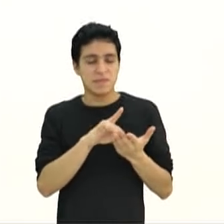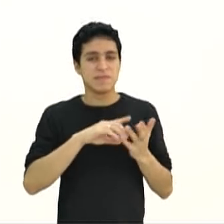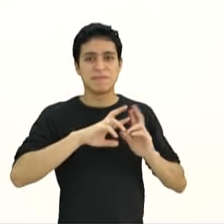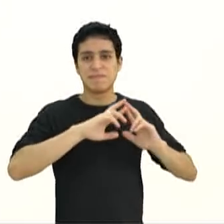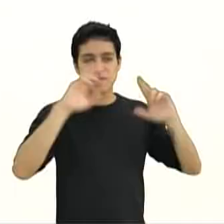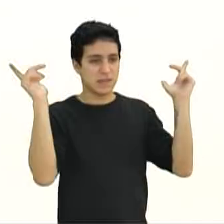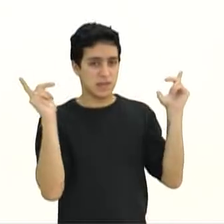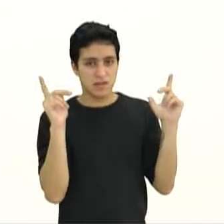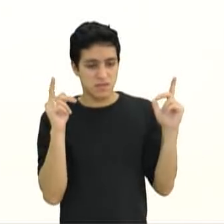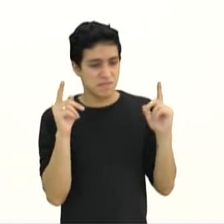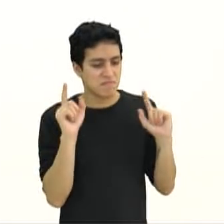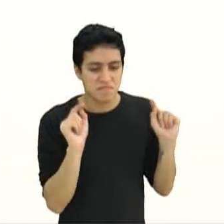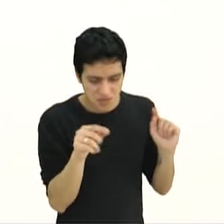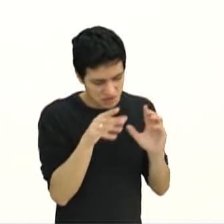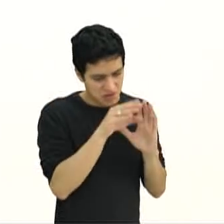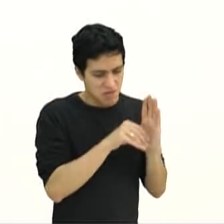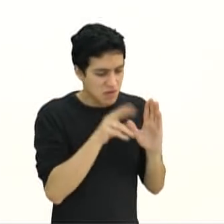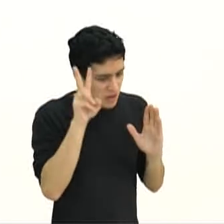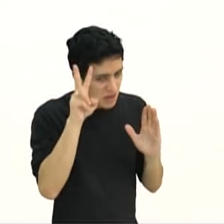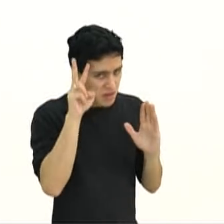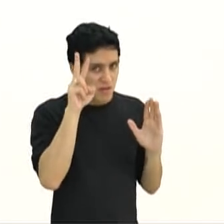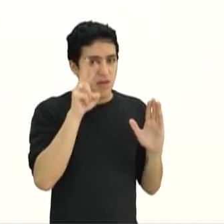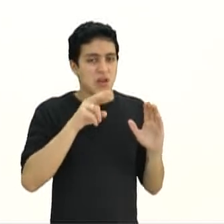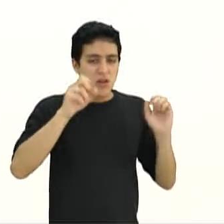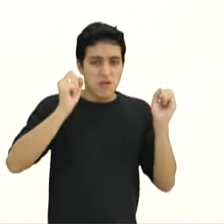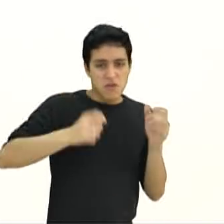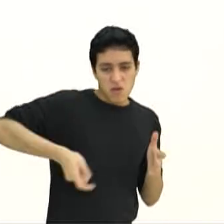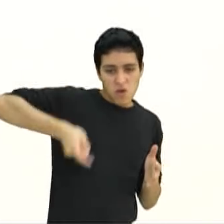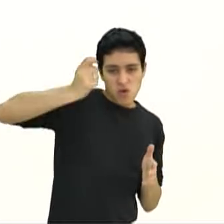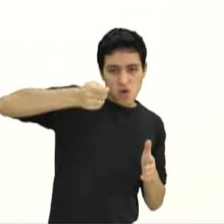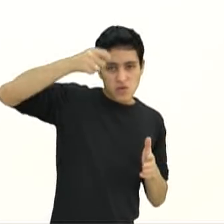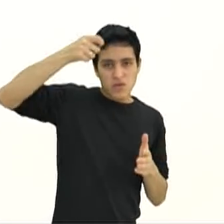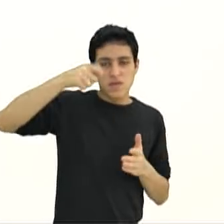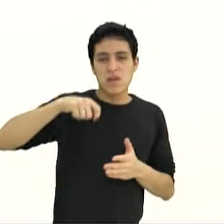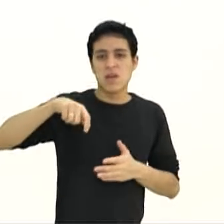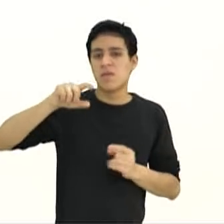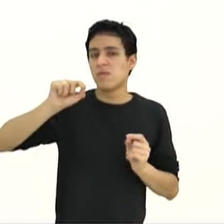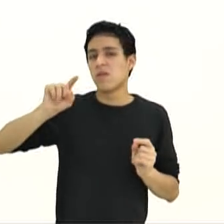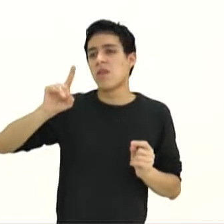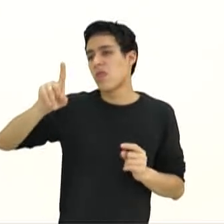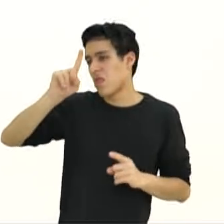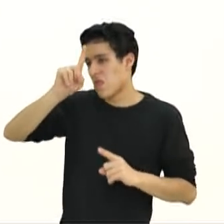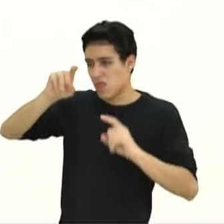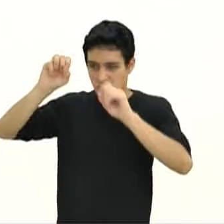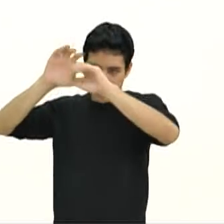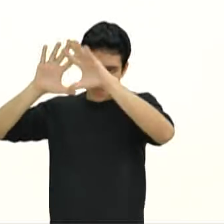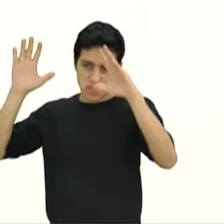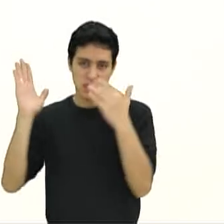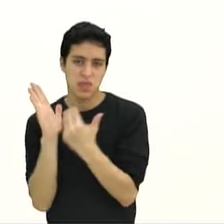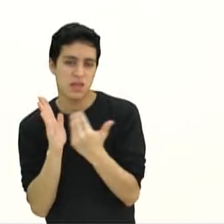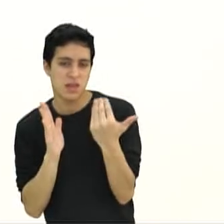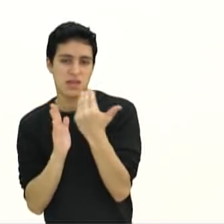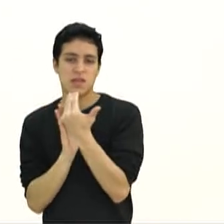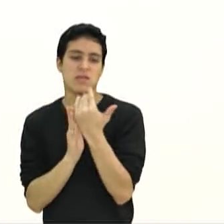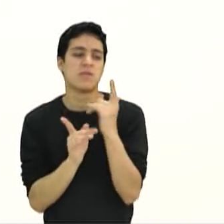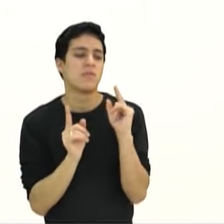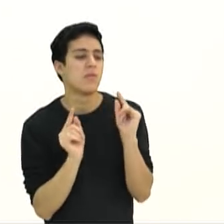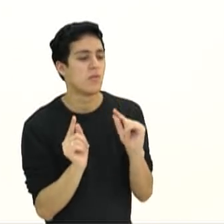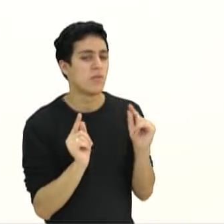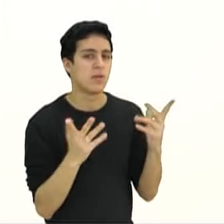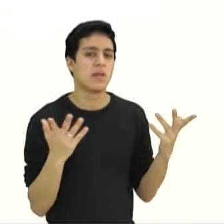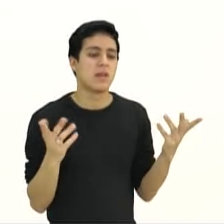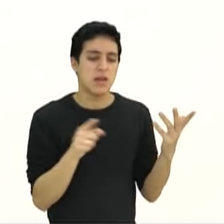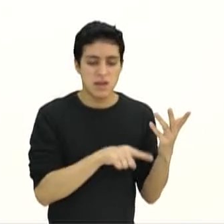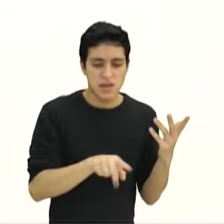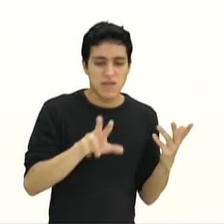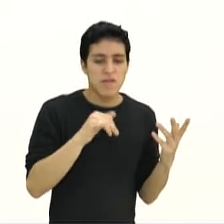qual for o conteúdo do conto de fadas, não são mais que elaborações fantasiosas e exageradas das tarefas com que